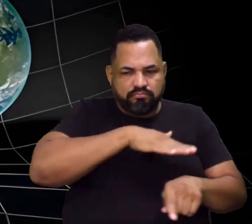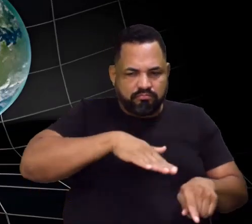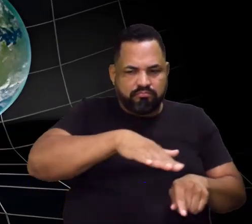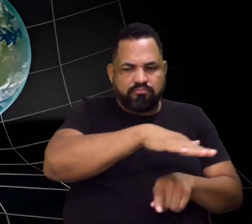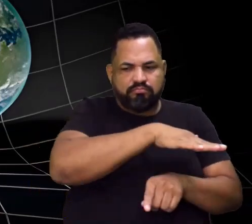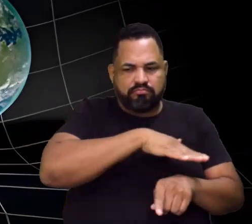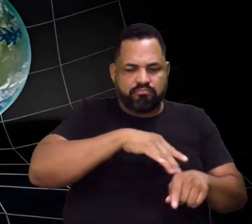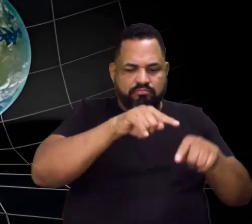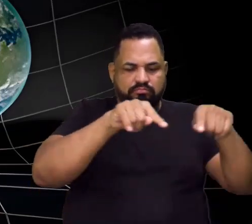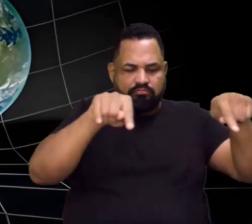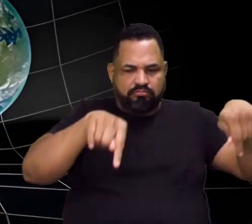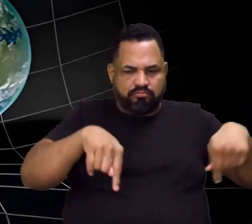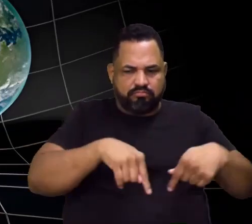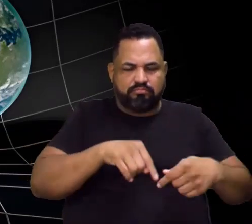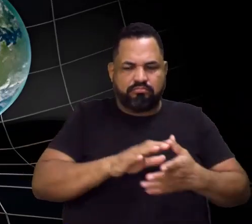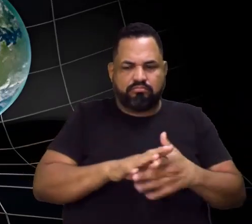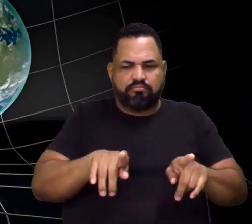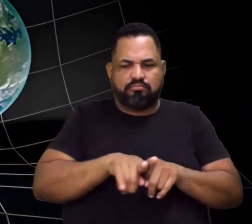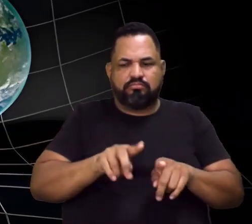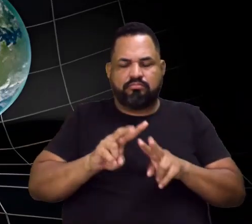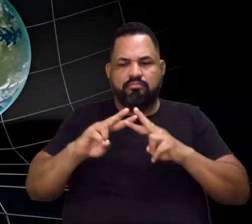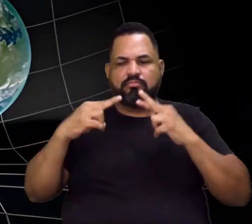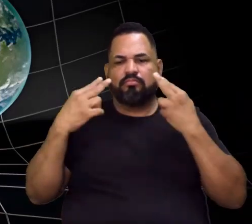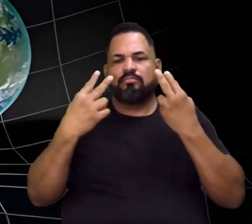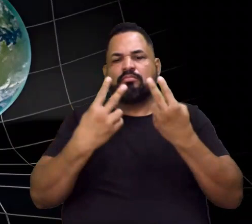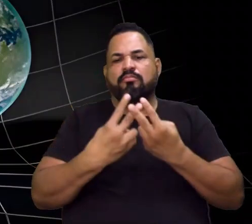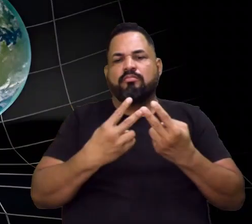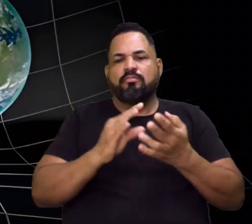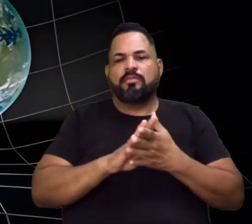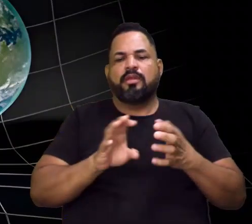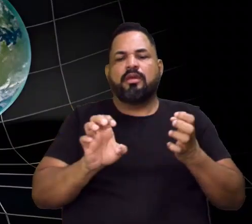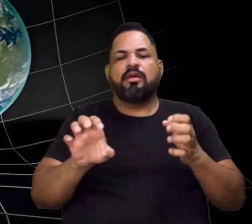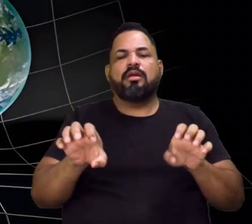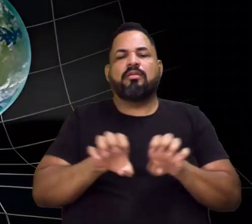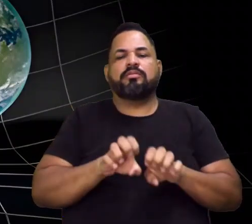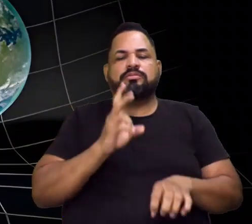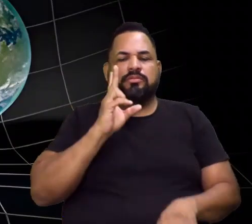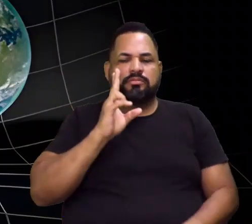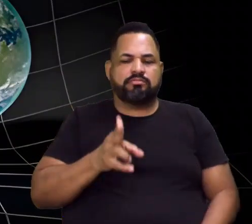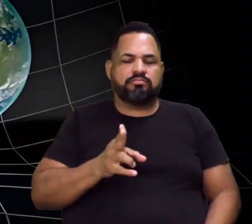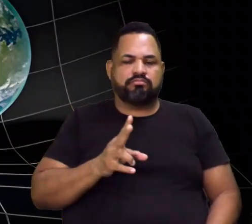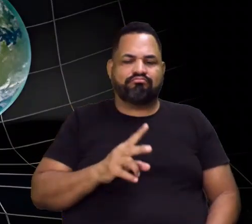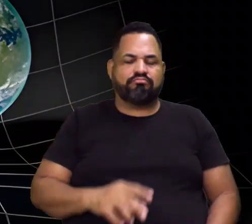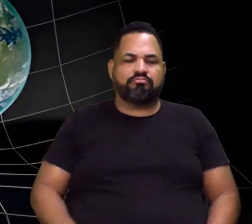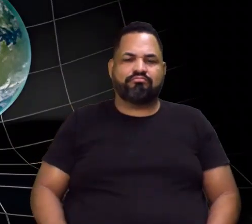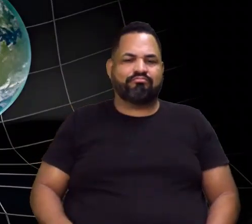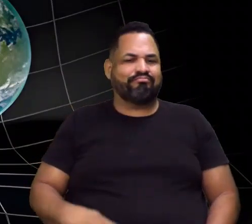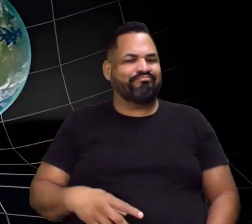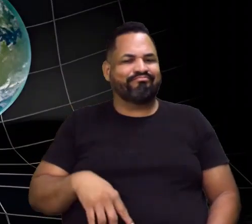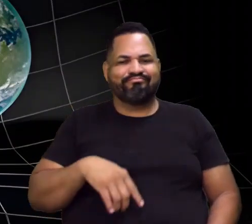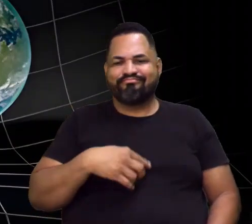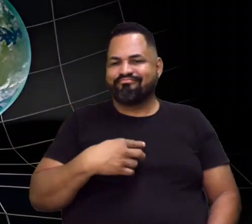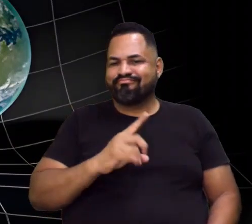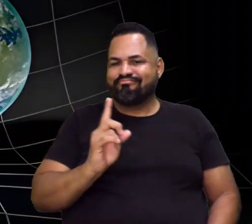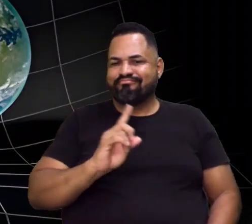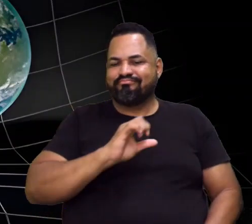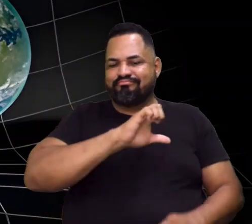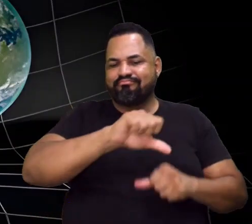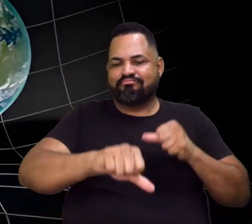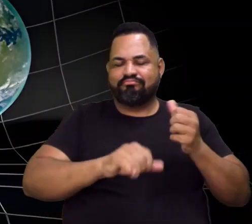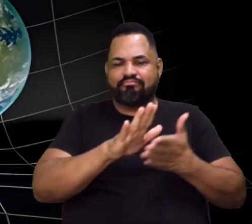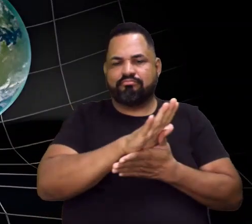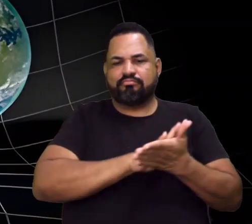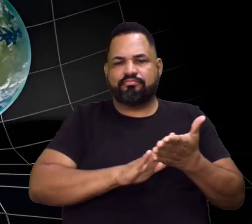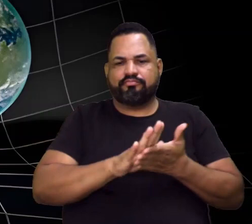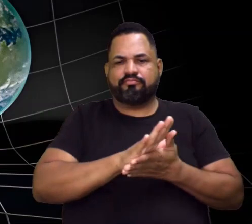a área e pode trabalhar o volume as equações são as mesmas não muda nada Lembrando que nós temos uma dilatação anônima da